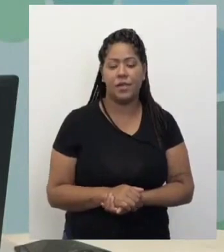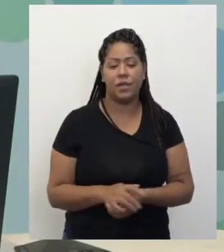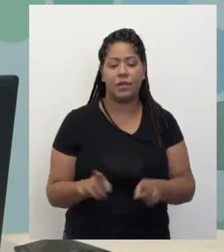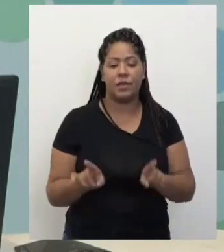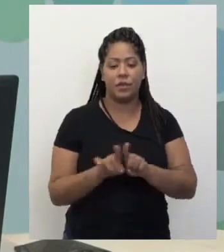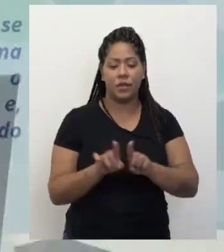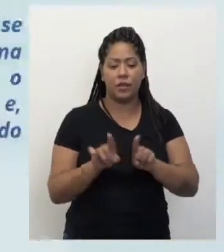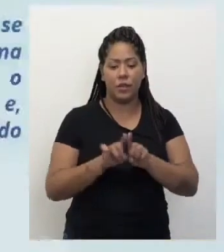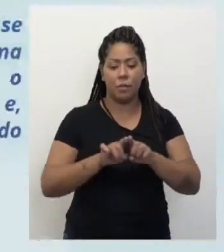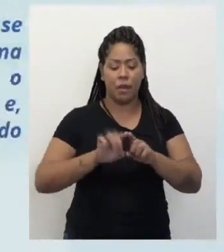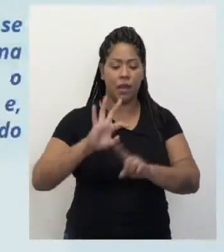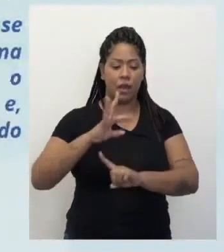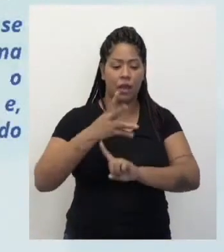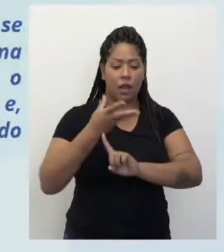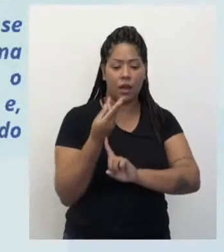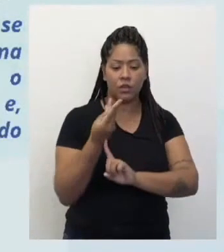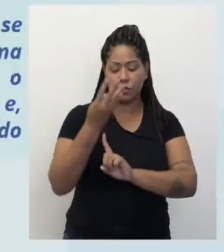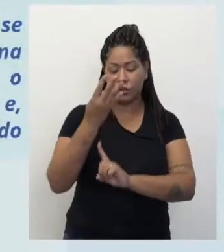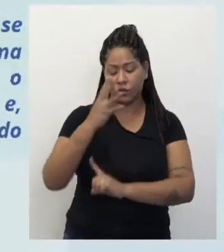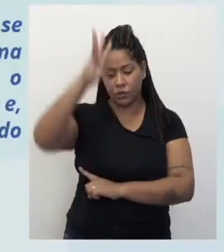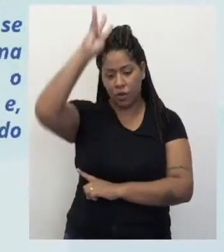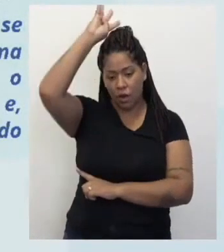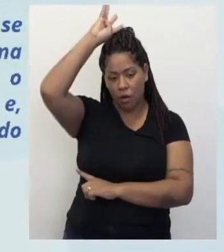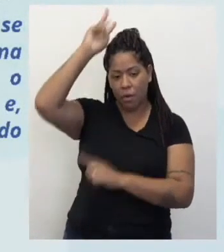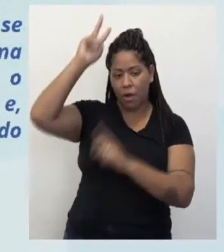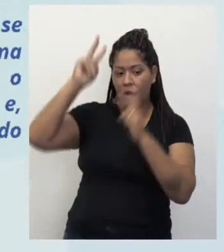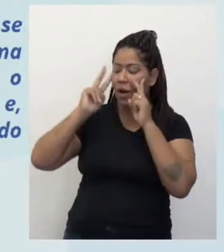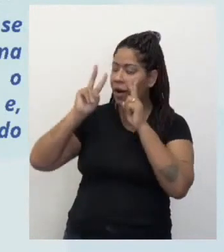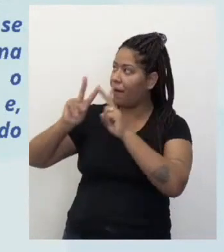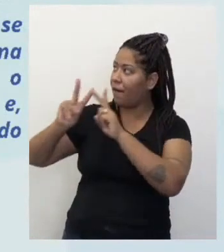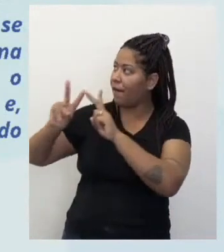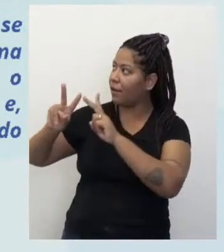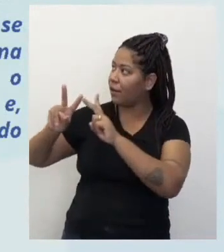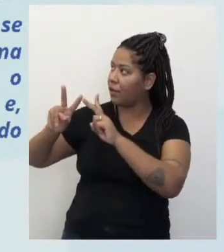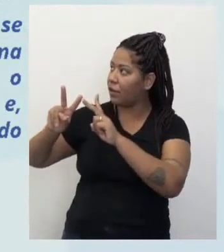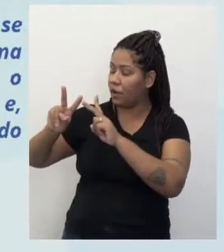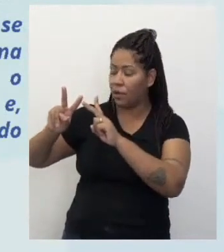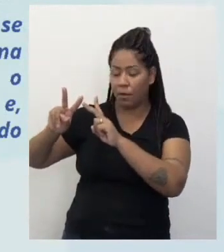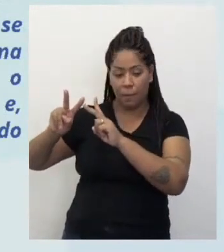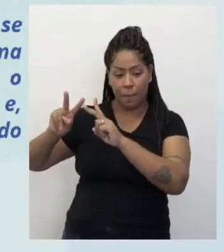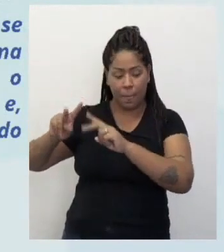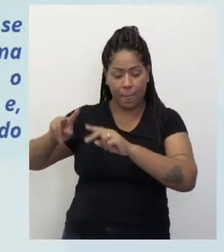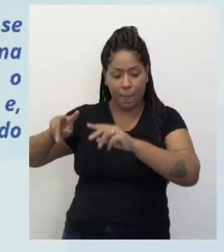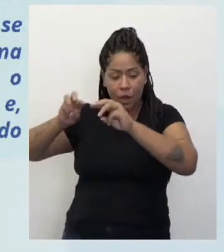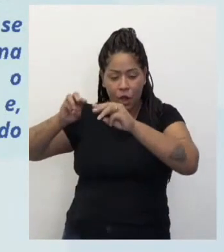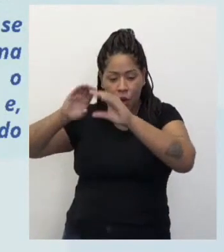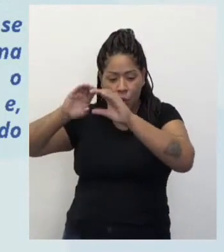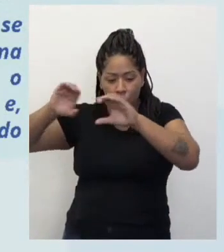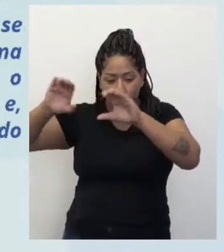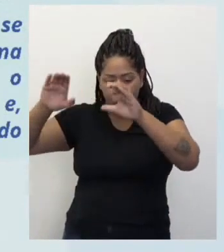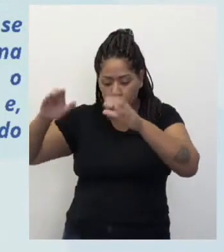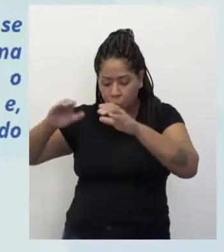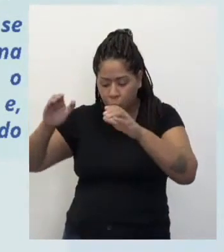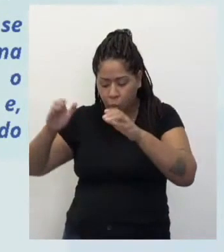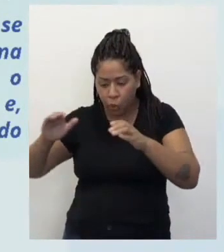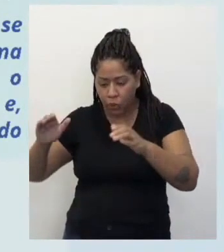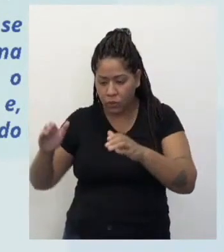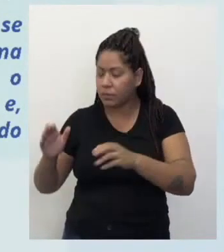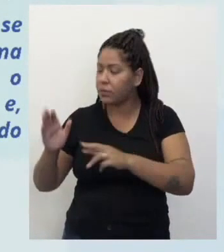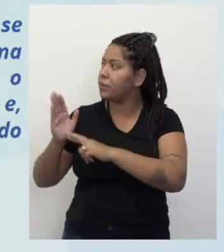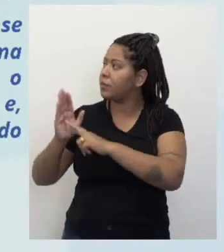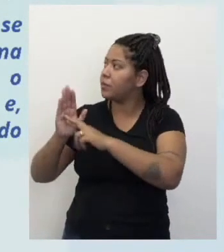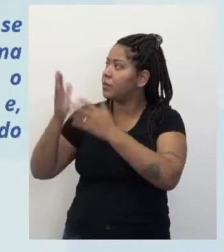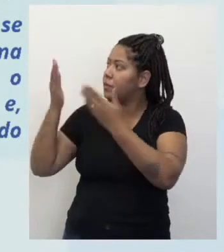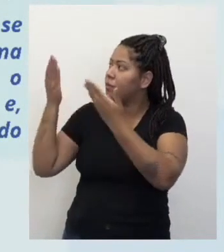antigo aí. Então, o Coliseu de Roma, que se chama, na verdade, um anfiteatro flaviano, porque foi